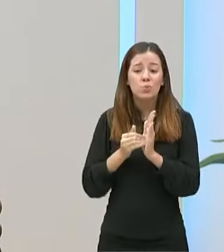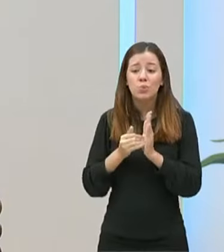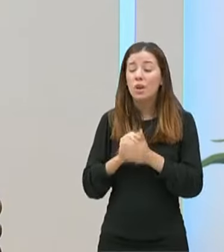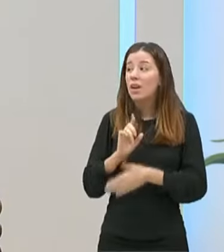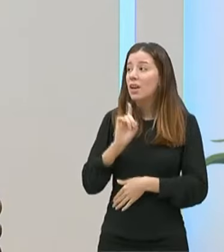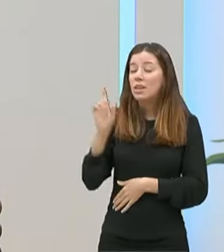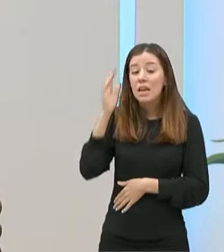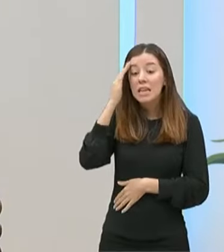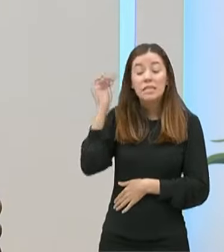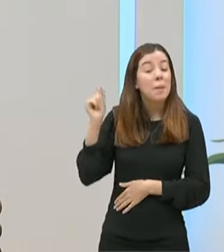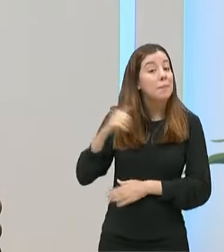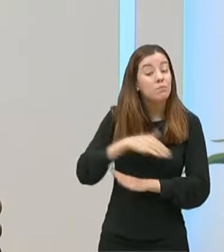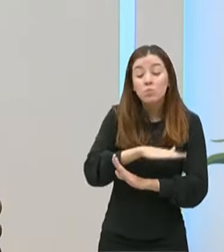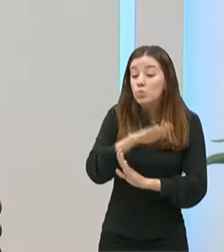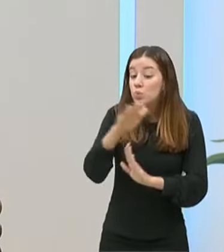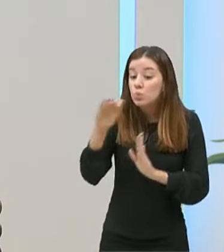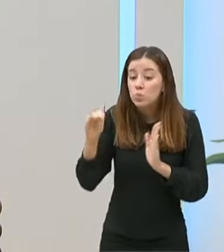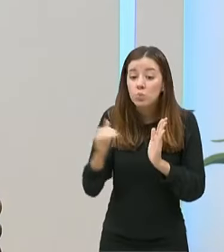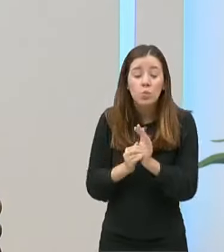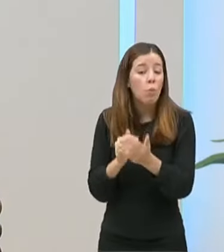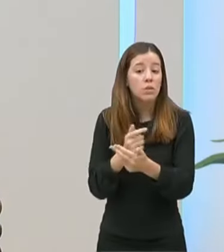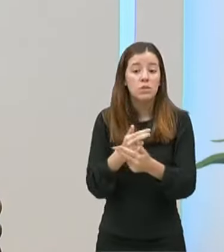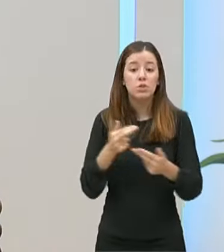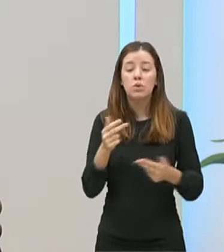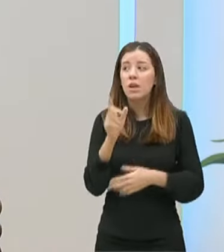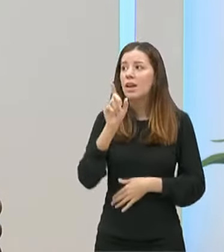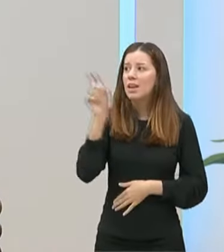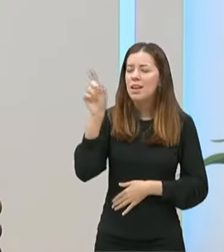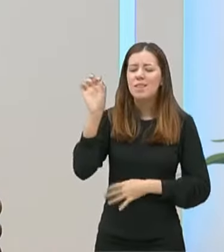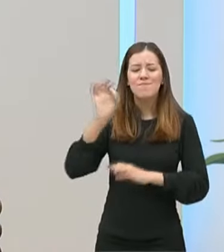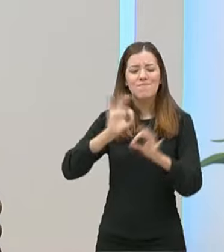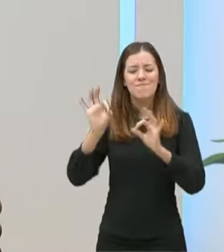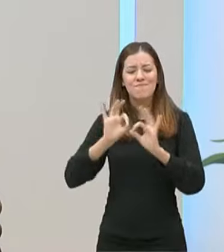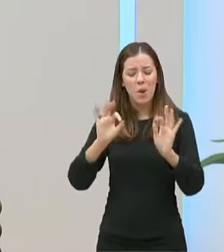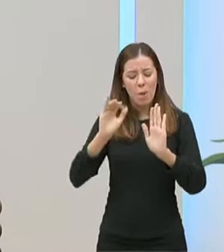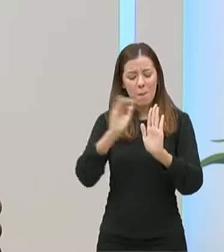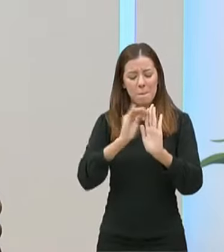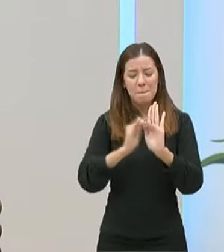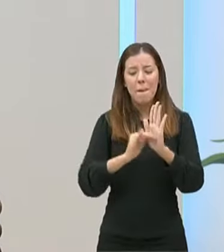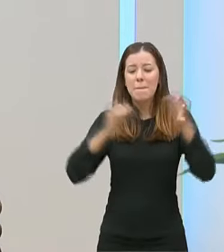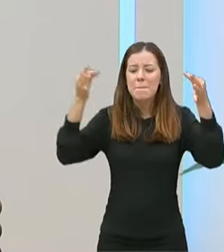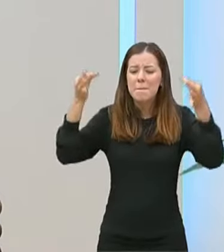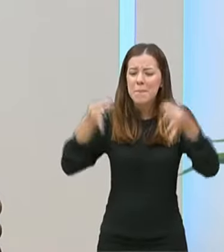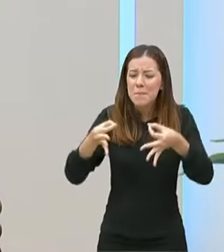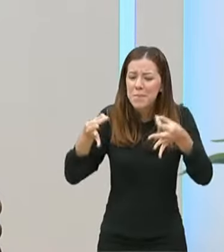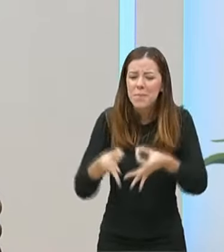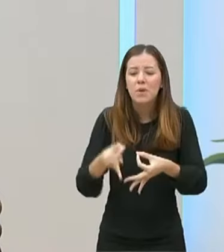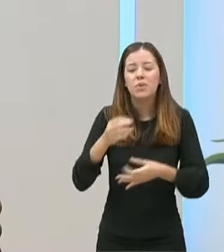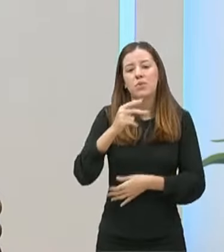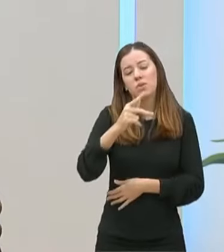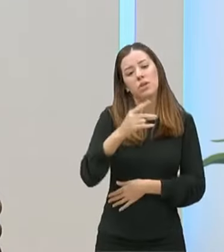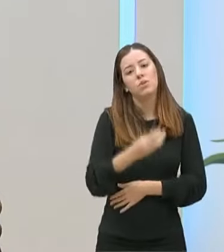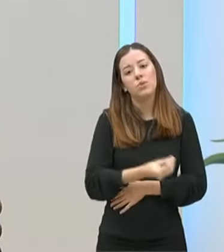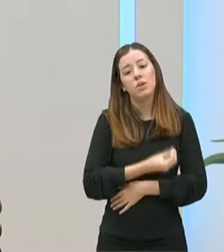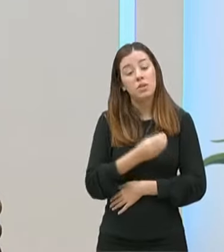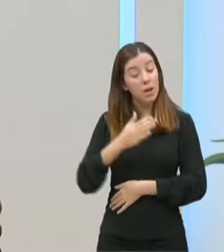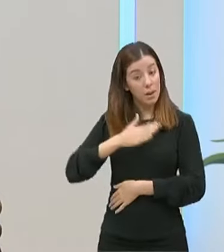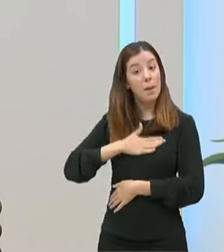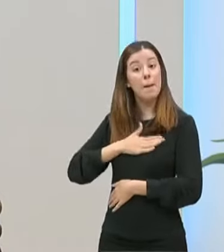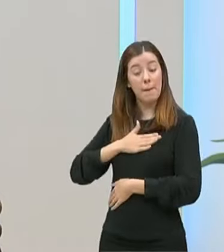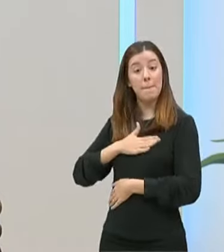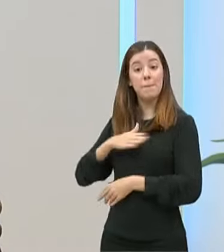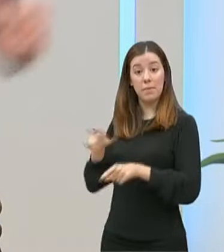Ele sabe todas as coisas, Ele traça um projeto perfeito. feito para a tua vida e para a minha